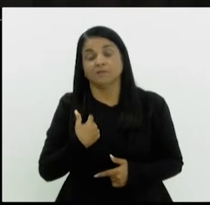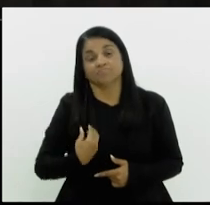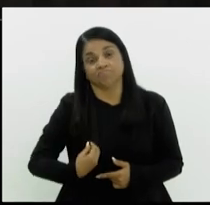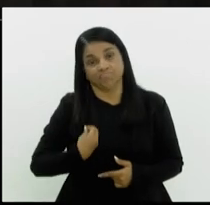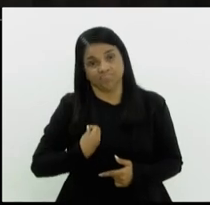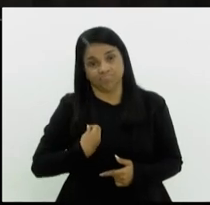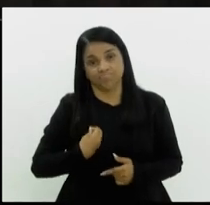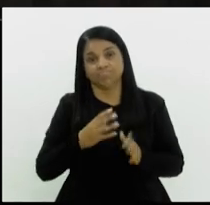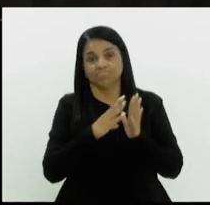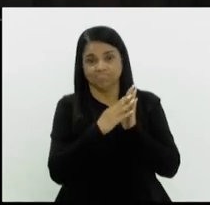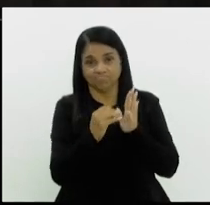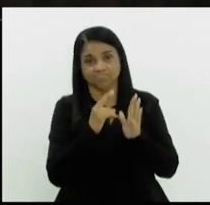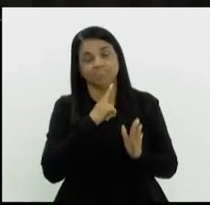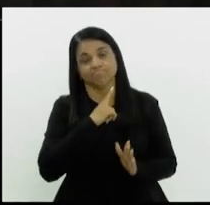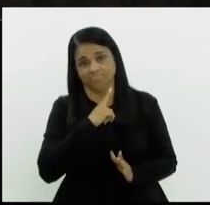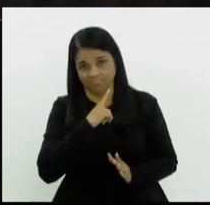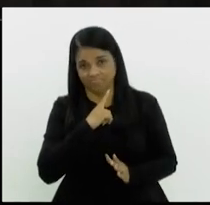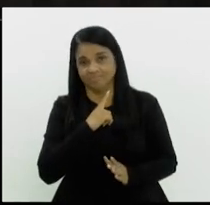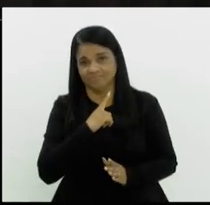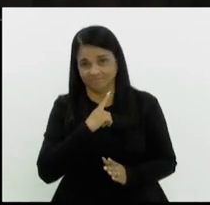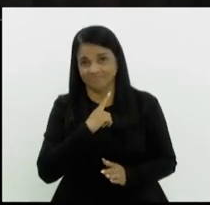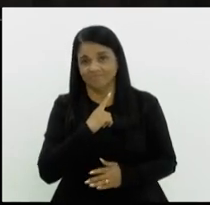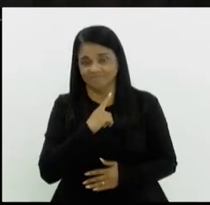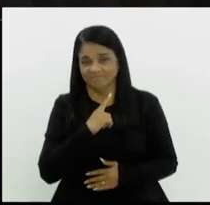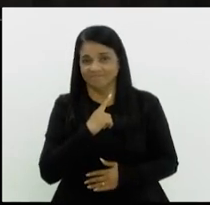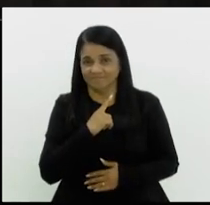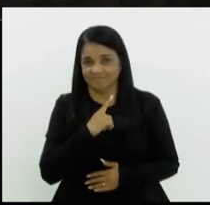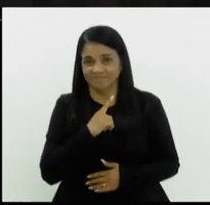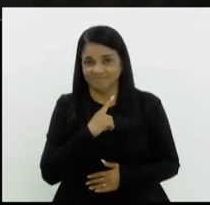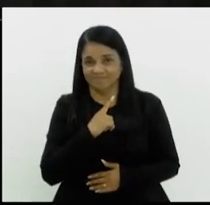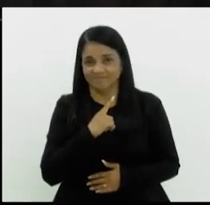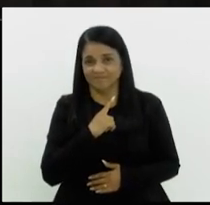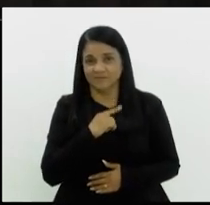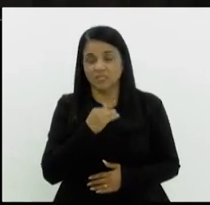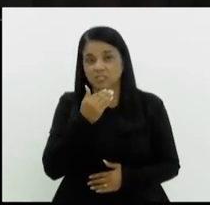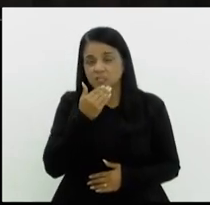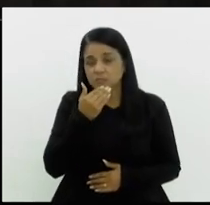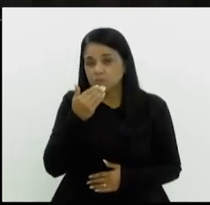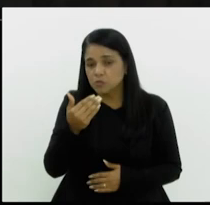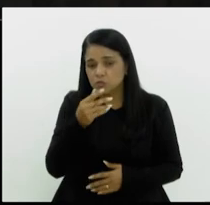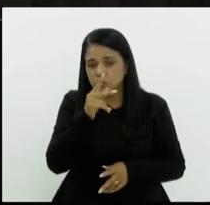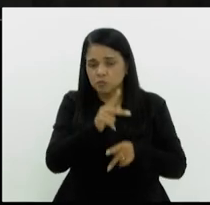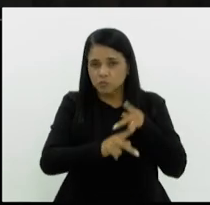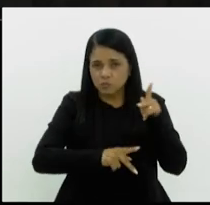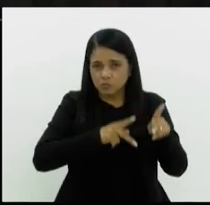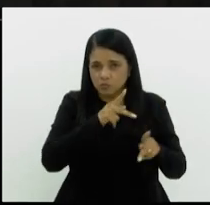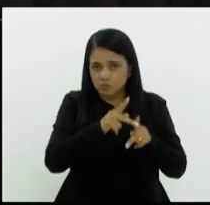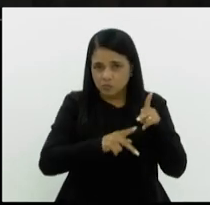né? Tudo é exemplo. Se pedir ao povo brasileiro